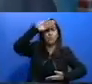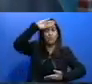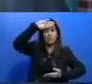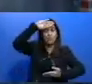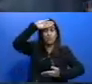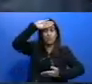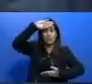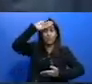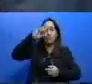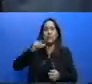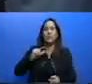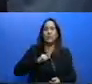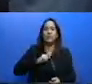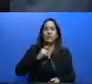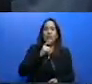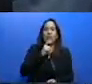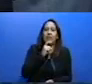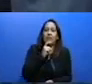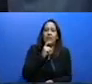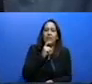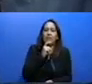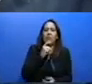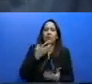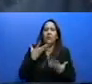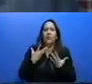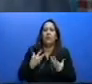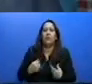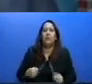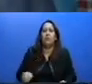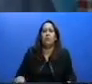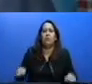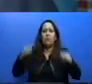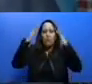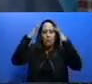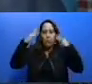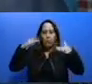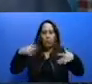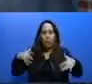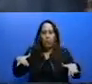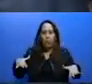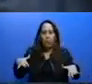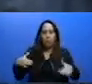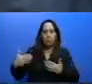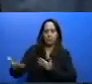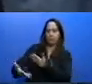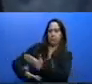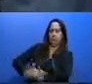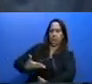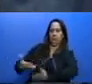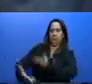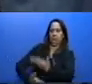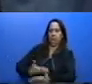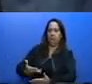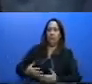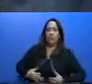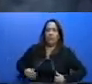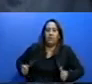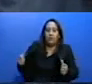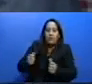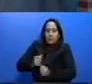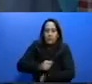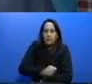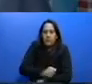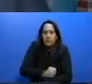frio, é porque estamos perdendo calor para o ambiente. Mas, quando colocamos roupas,